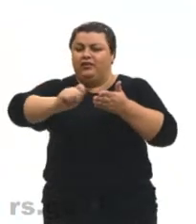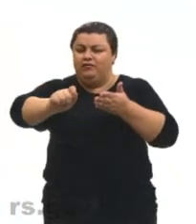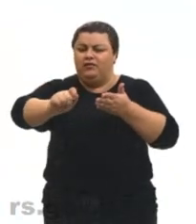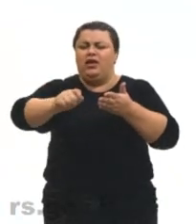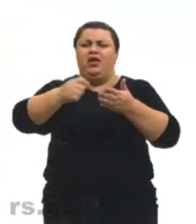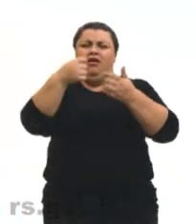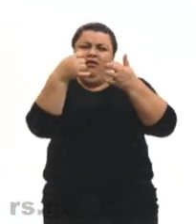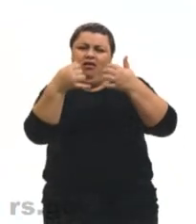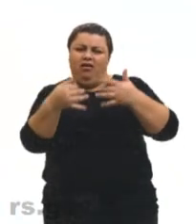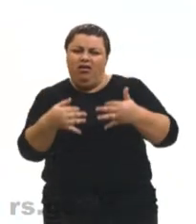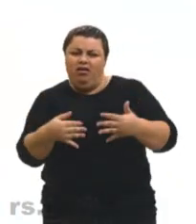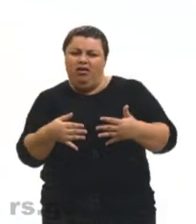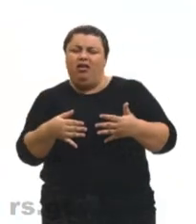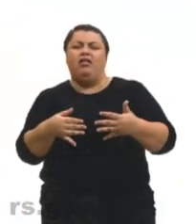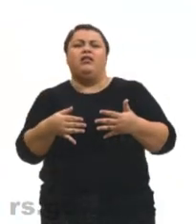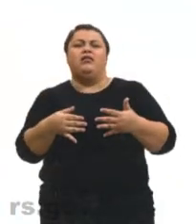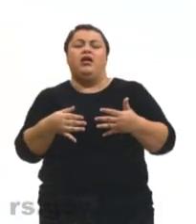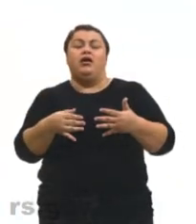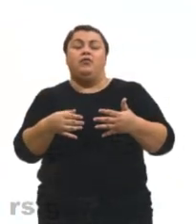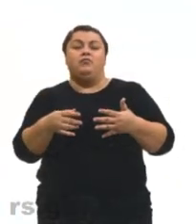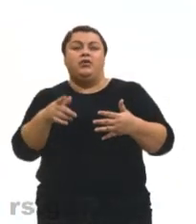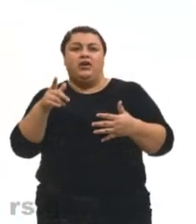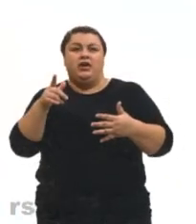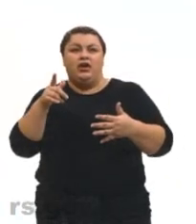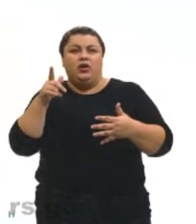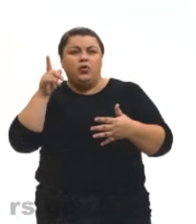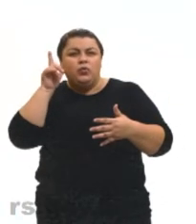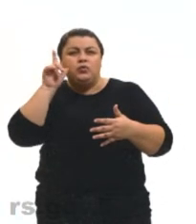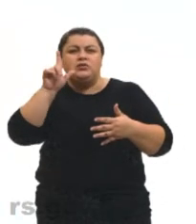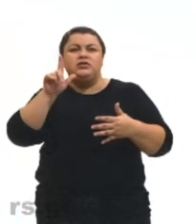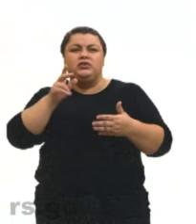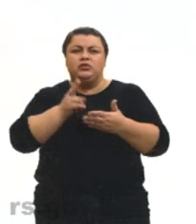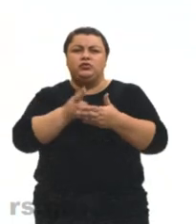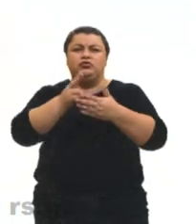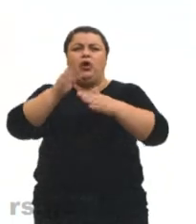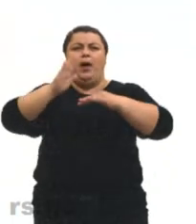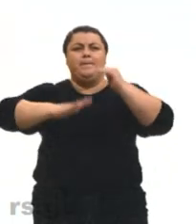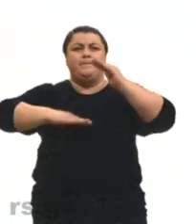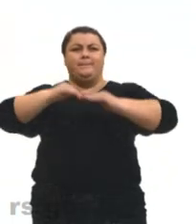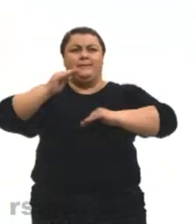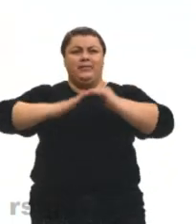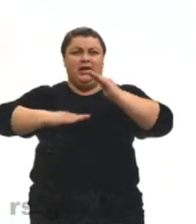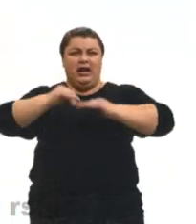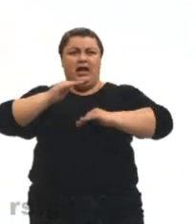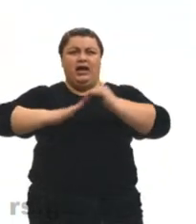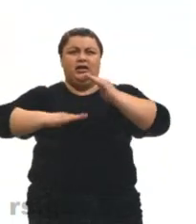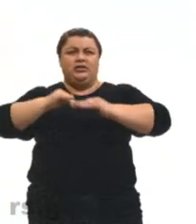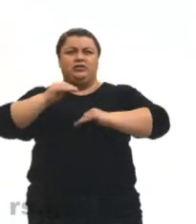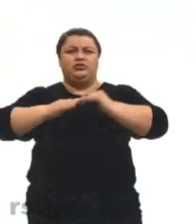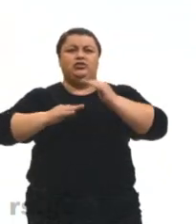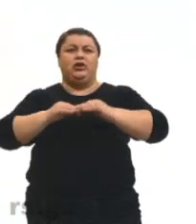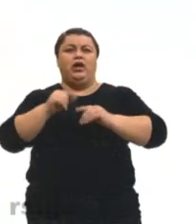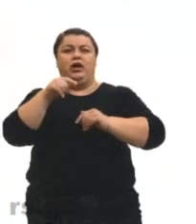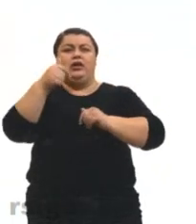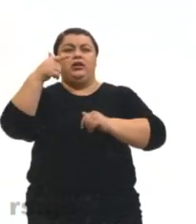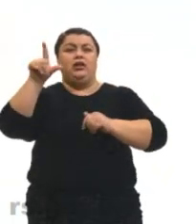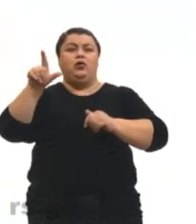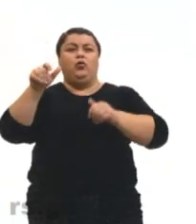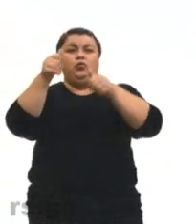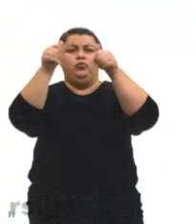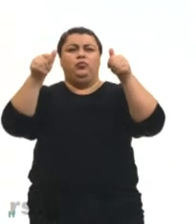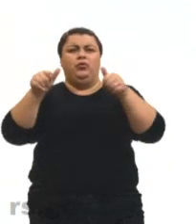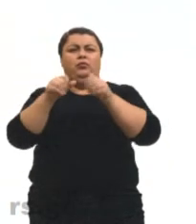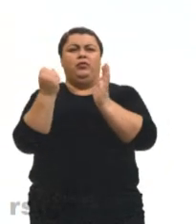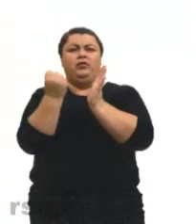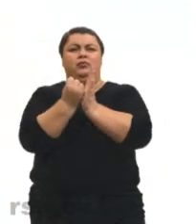registrar ele para gente poder preservar a prática é que a gente tem alguns exemplos do patrimônio material as ruínas